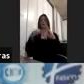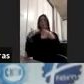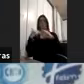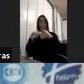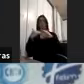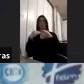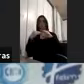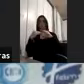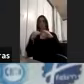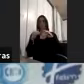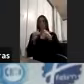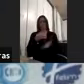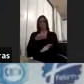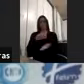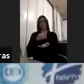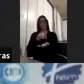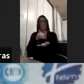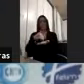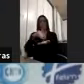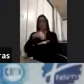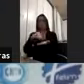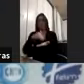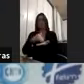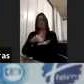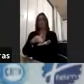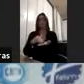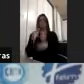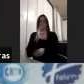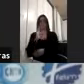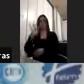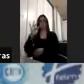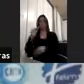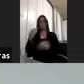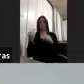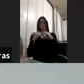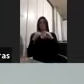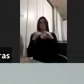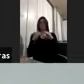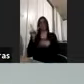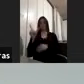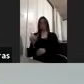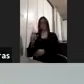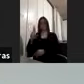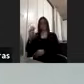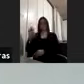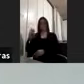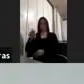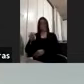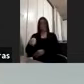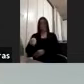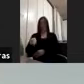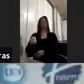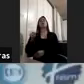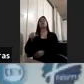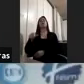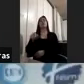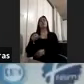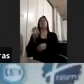estadual da Receita Federal, o senhor Renê Garcia Júnior. Estadual. Perdão, estadual, né?